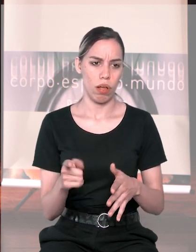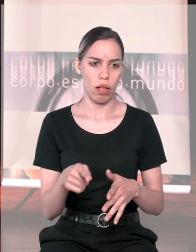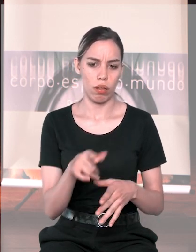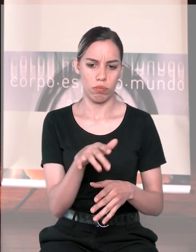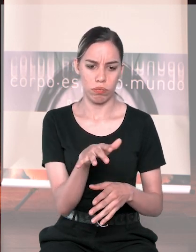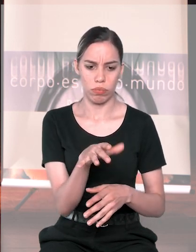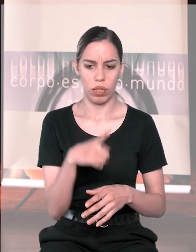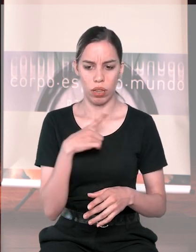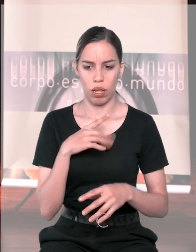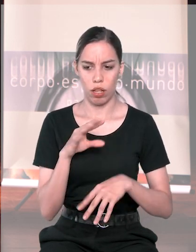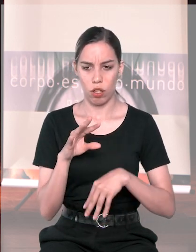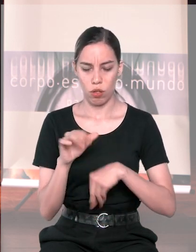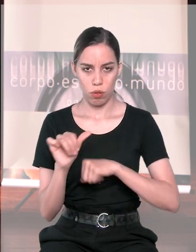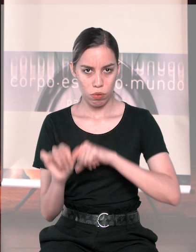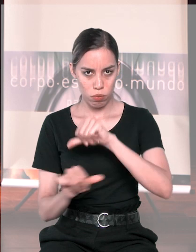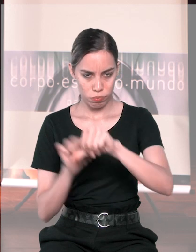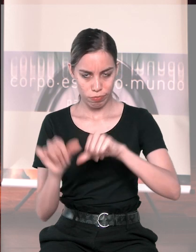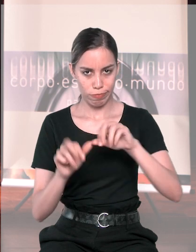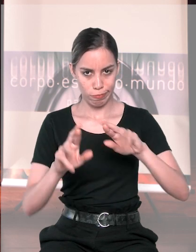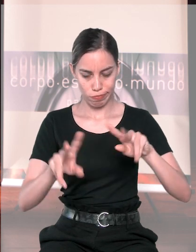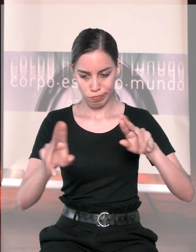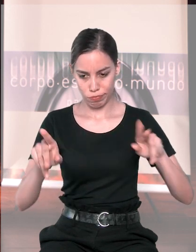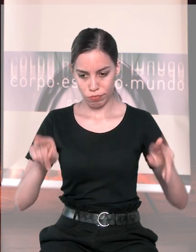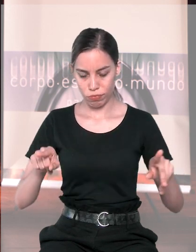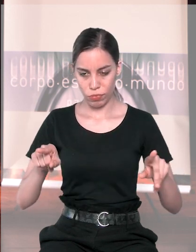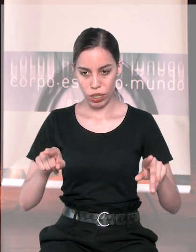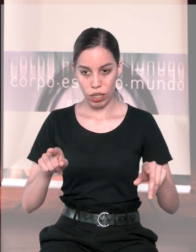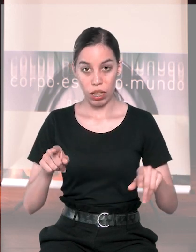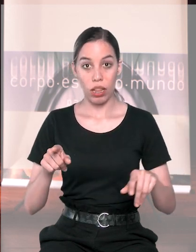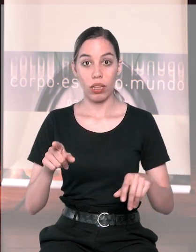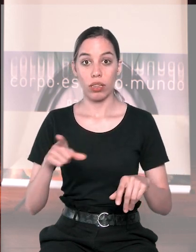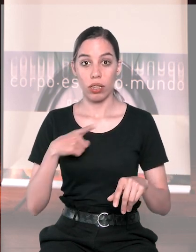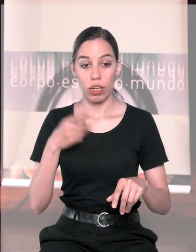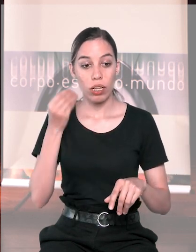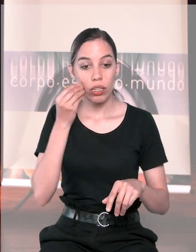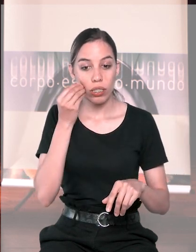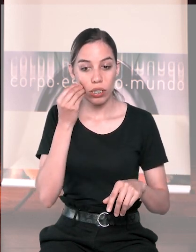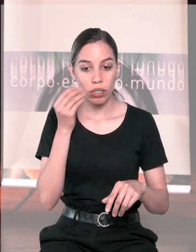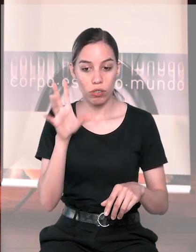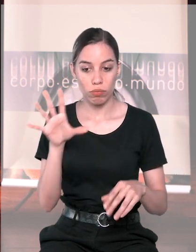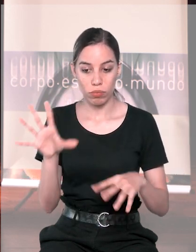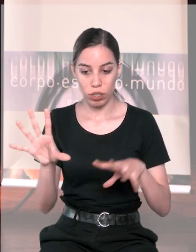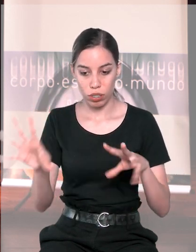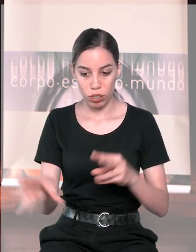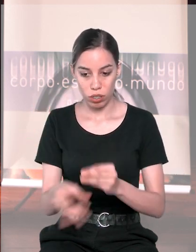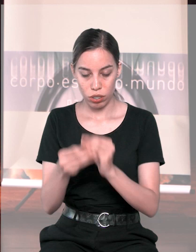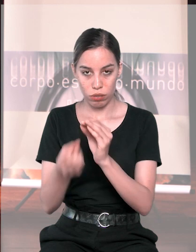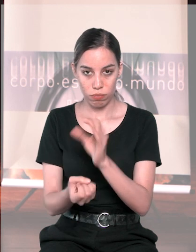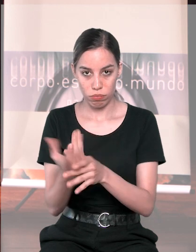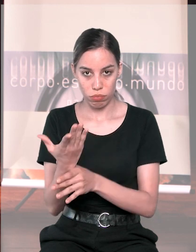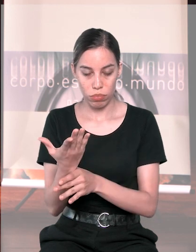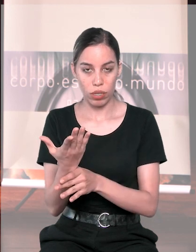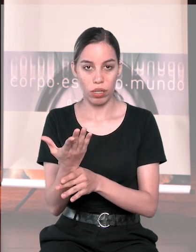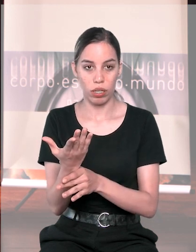heterogêneas. A grande tentação do espírito é tentar homogeneizar essa heterogeneidade. É querer tornar tudo